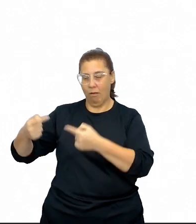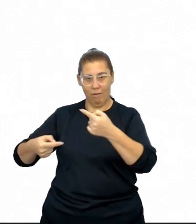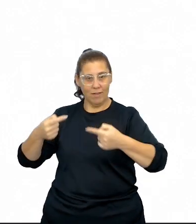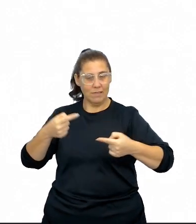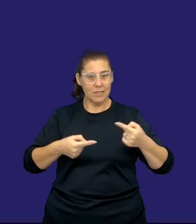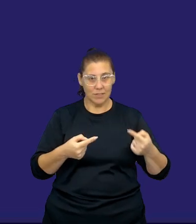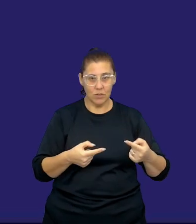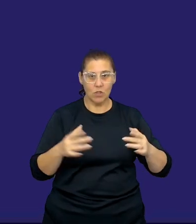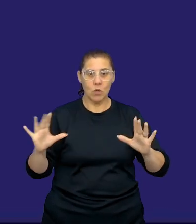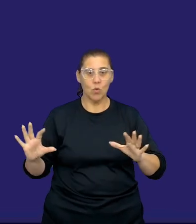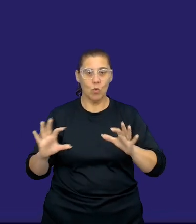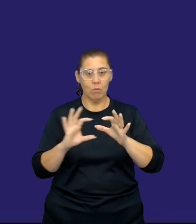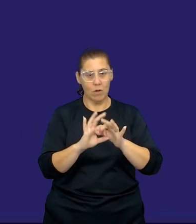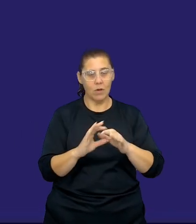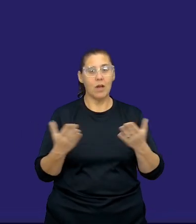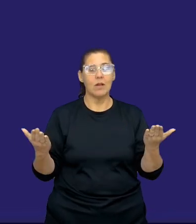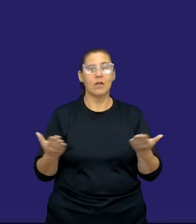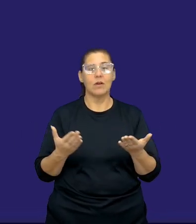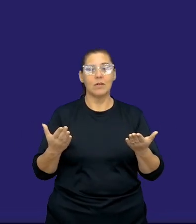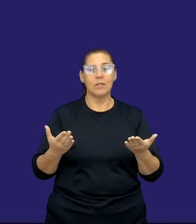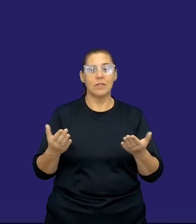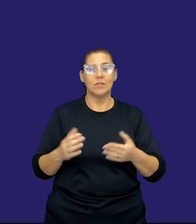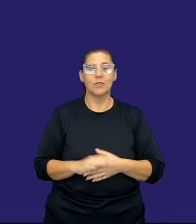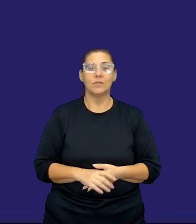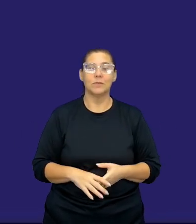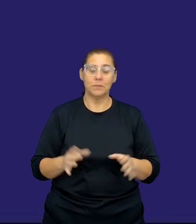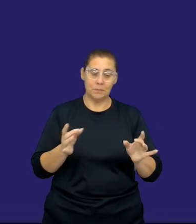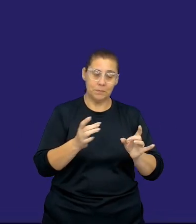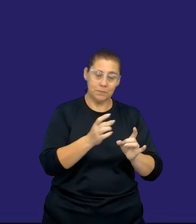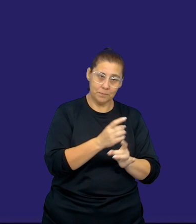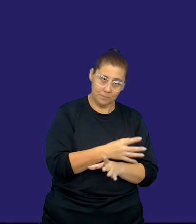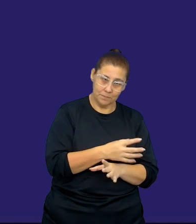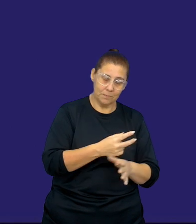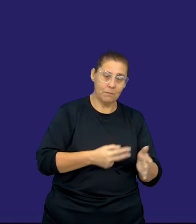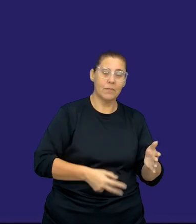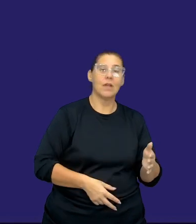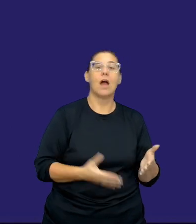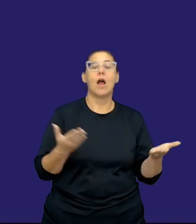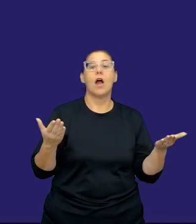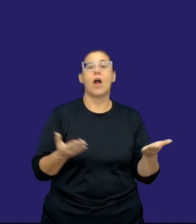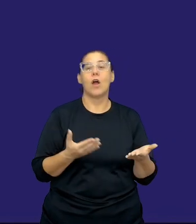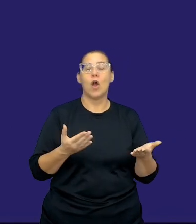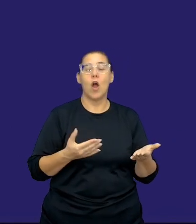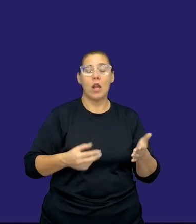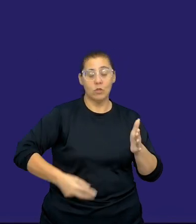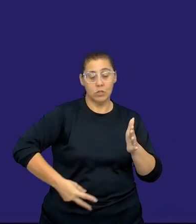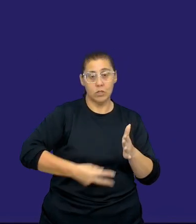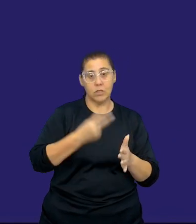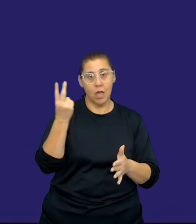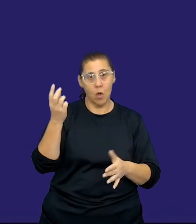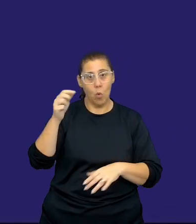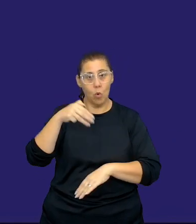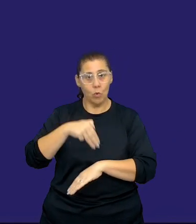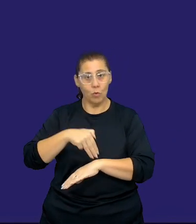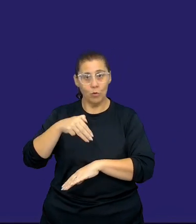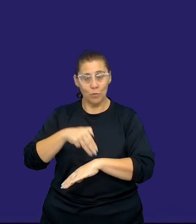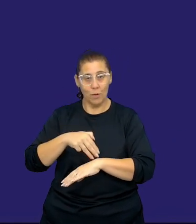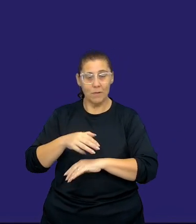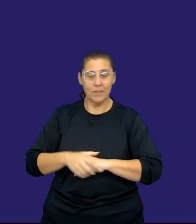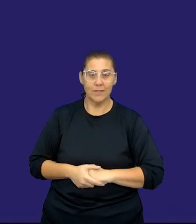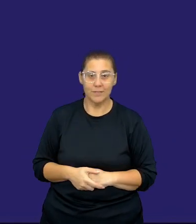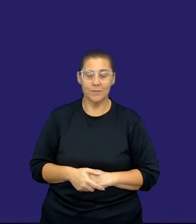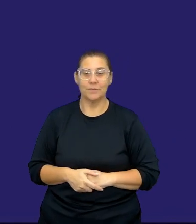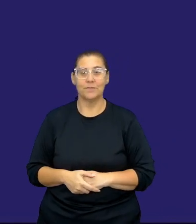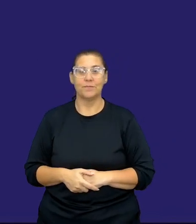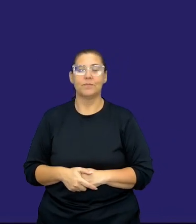né, interconectando culturas, nós finalizamos o momento 1 e chegamos ao nosso momento 2, né, o